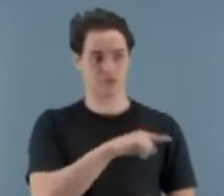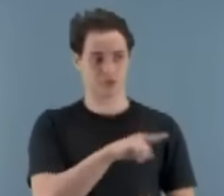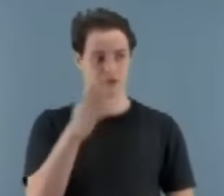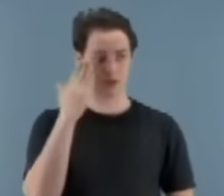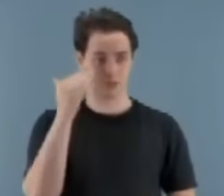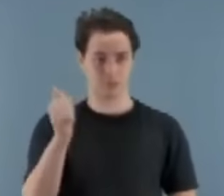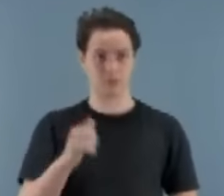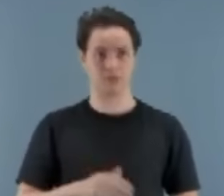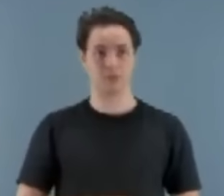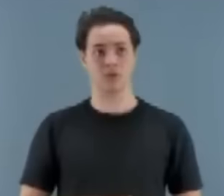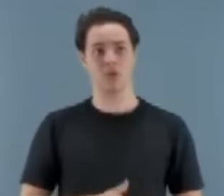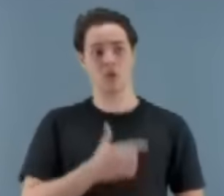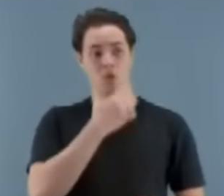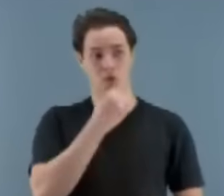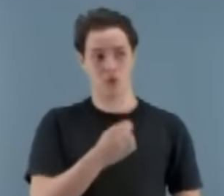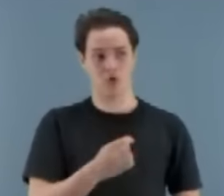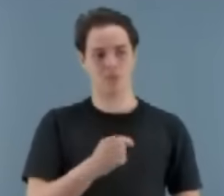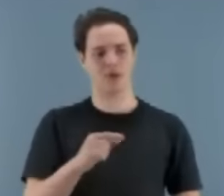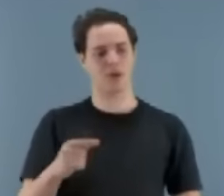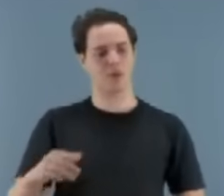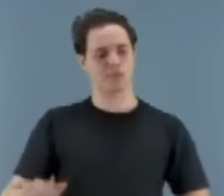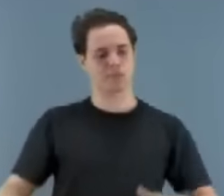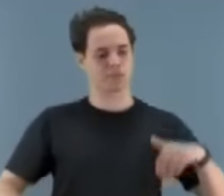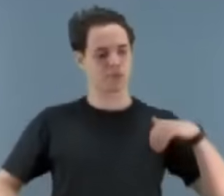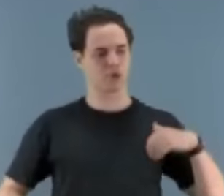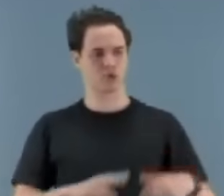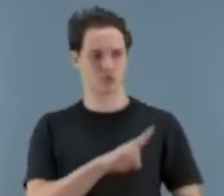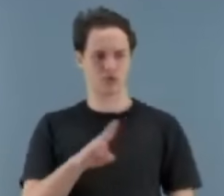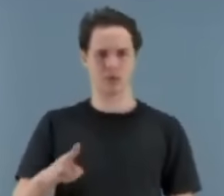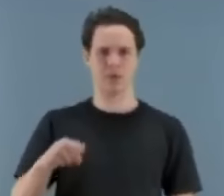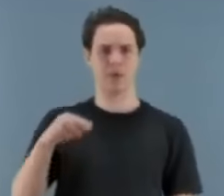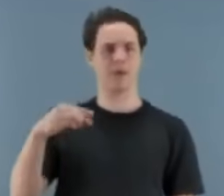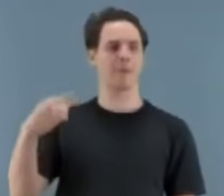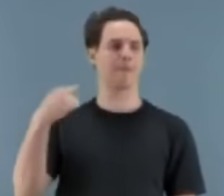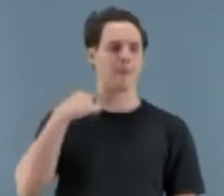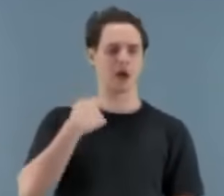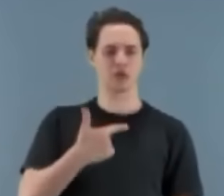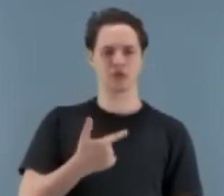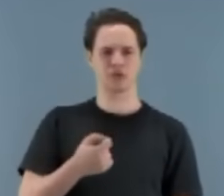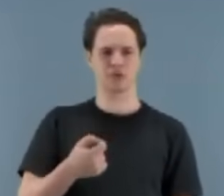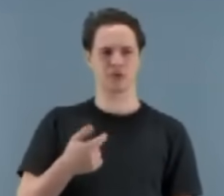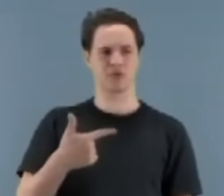saibam, ele foi nomeado pelo Exército em maio de